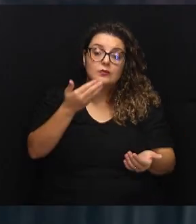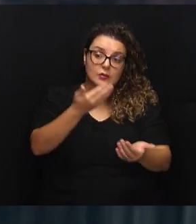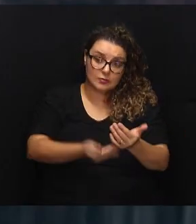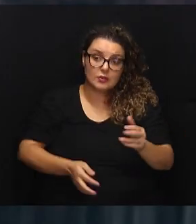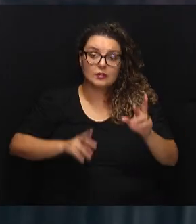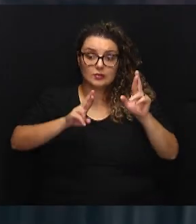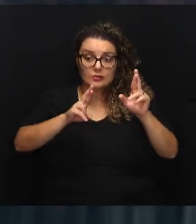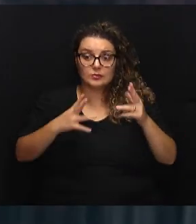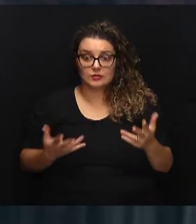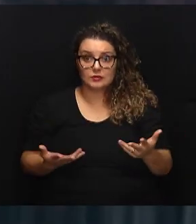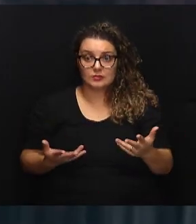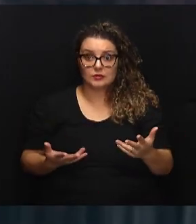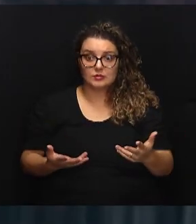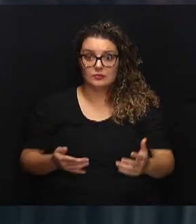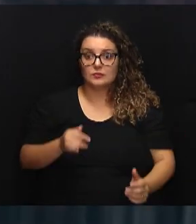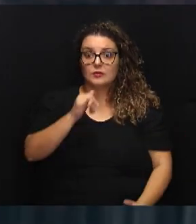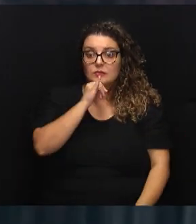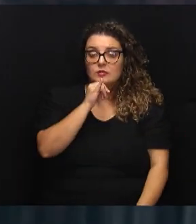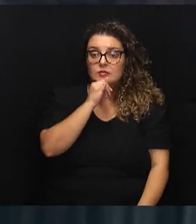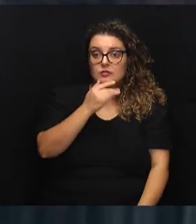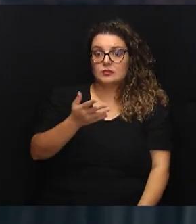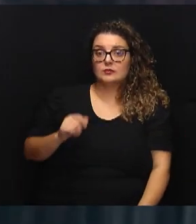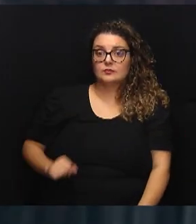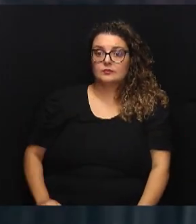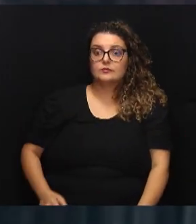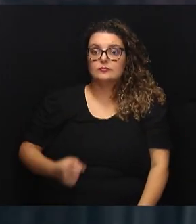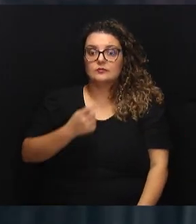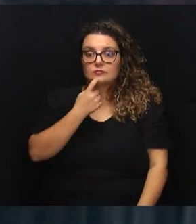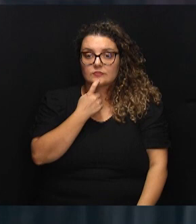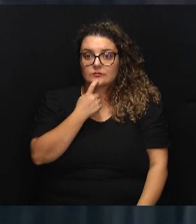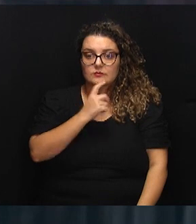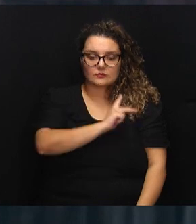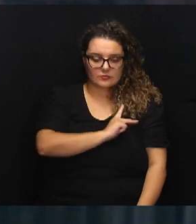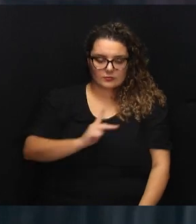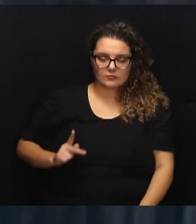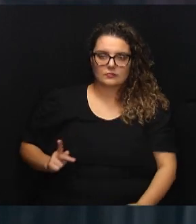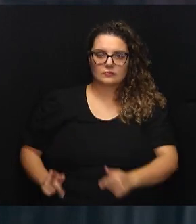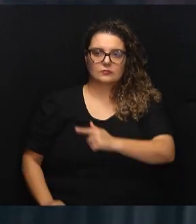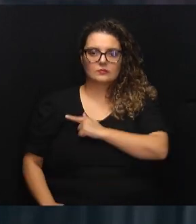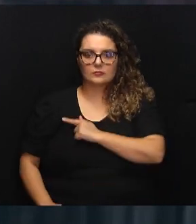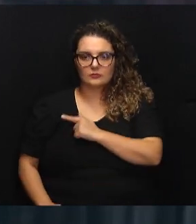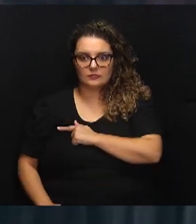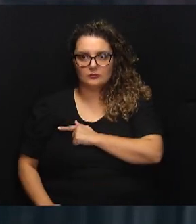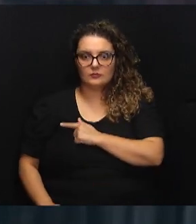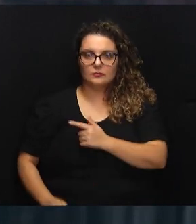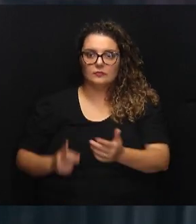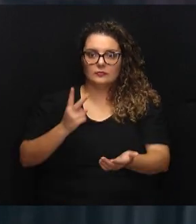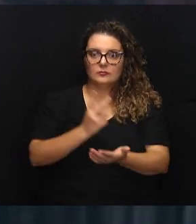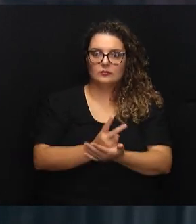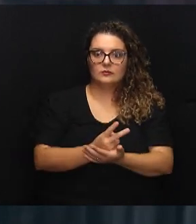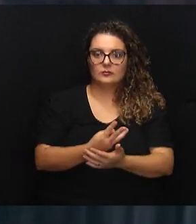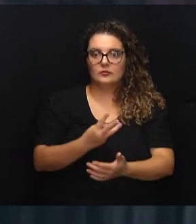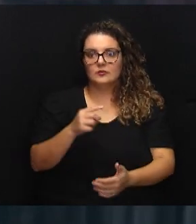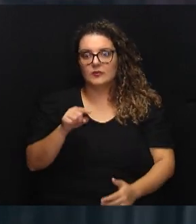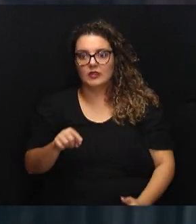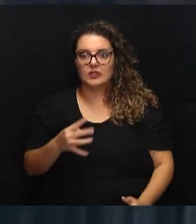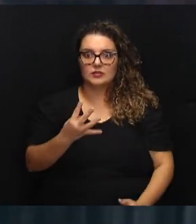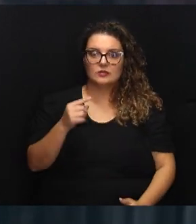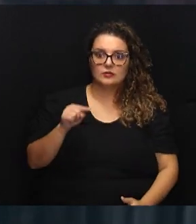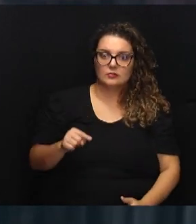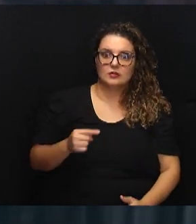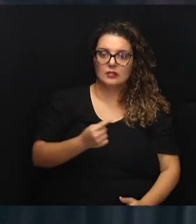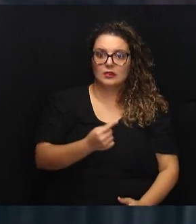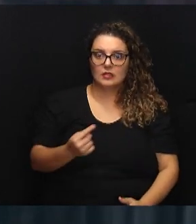torcedor. Vamos pegar, por exemplo, aqui em Campinas, o Ponte Preta e Guarani. Uhum. Sempre 3, 4 mil torcedores por